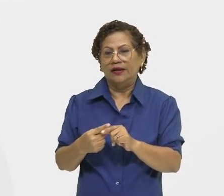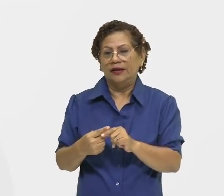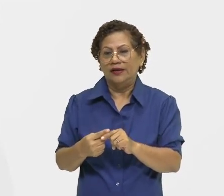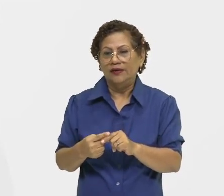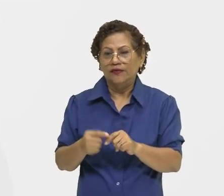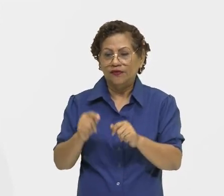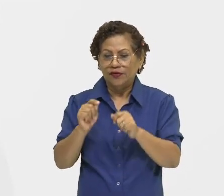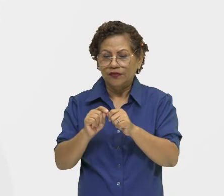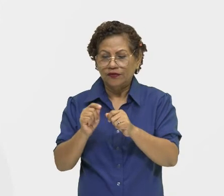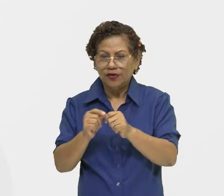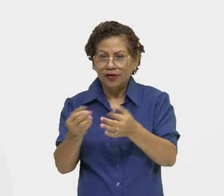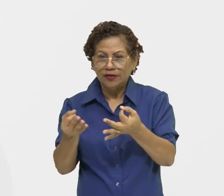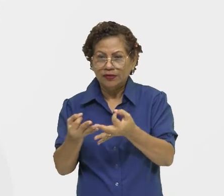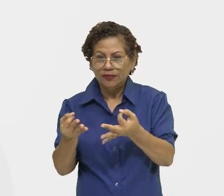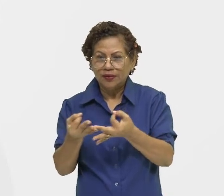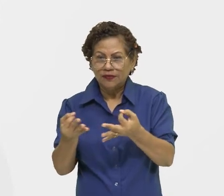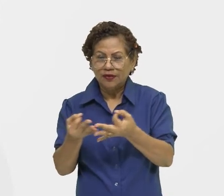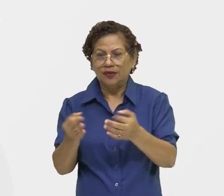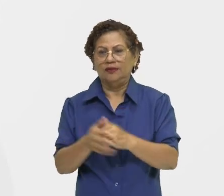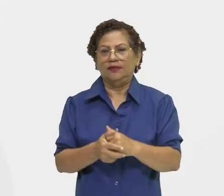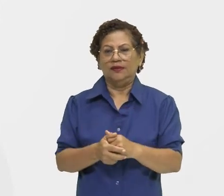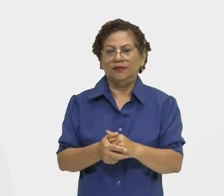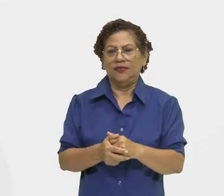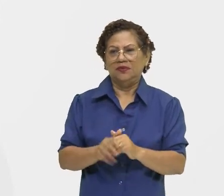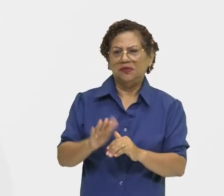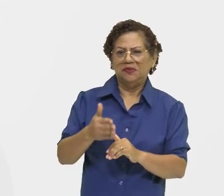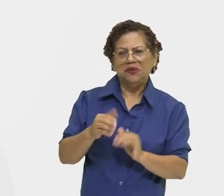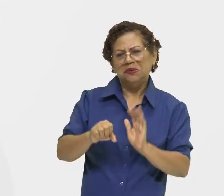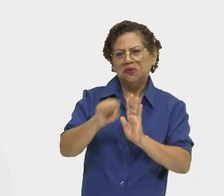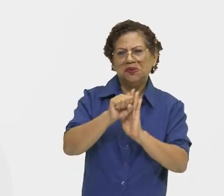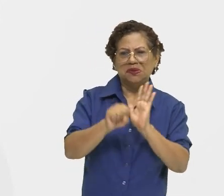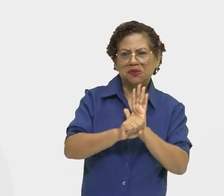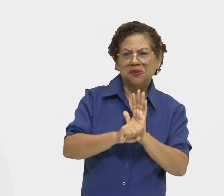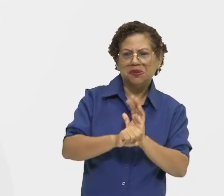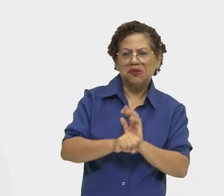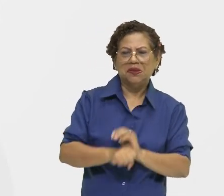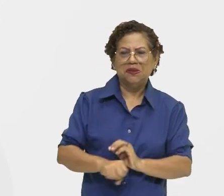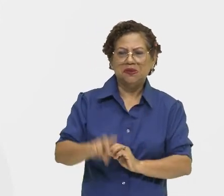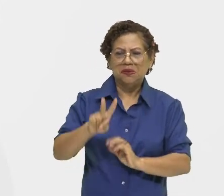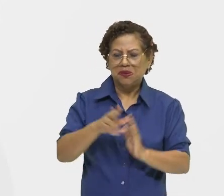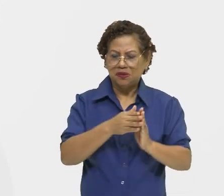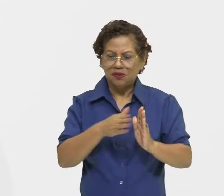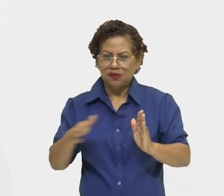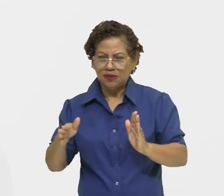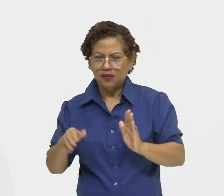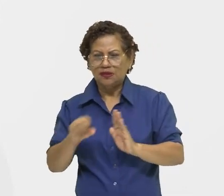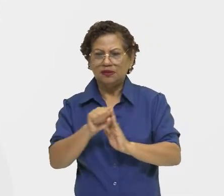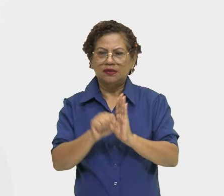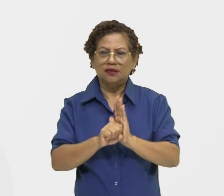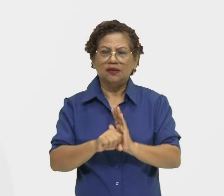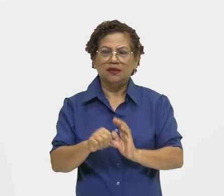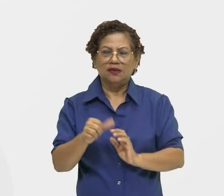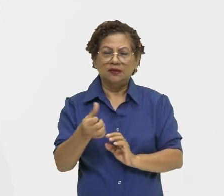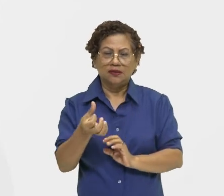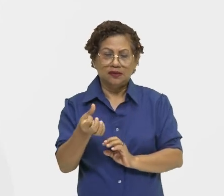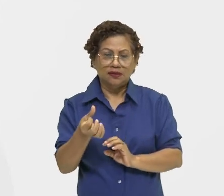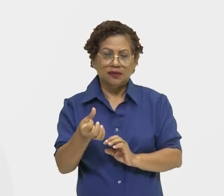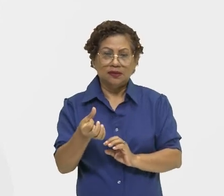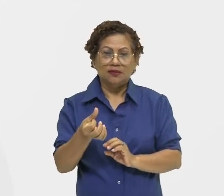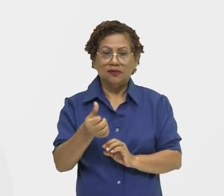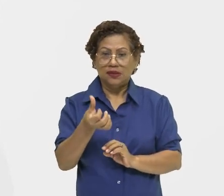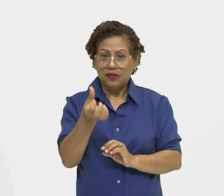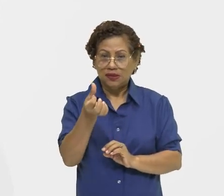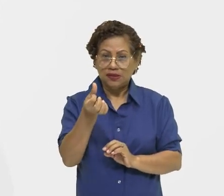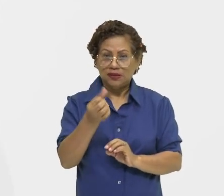V, início do século VI, já é uma coisa mais, né, enfeitada, com uma ornamentação maior. Os templos